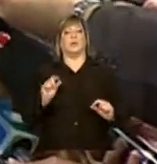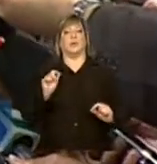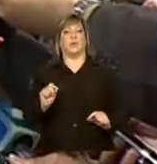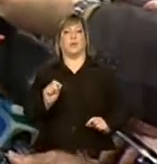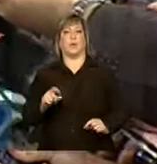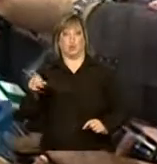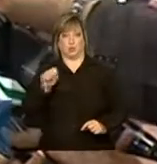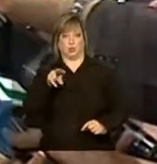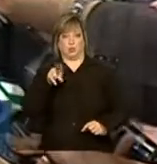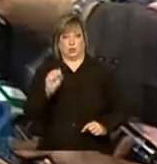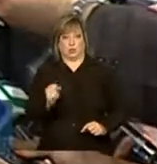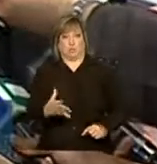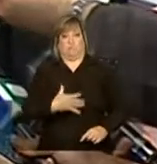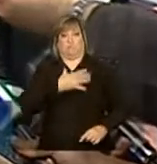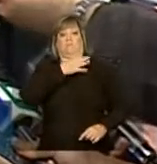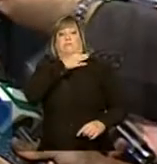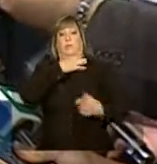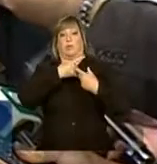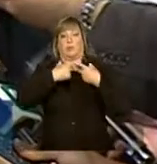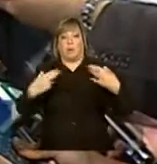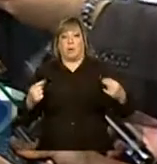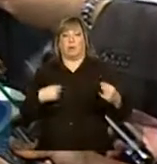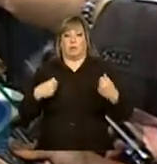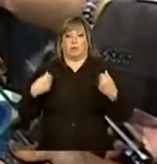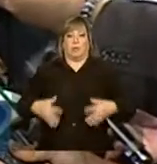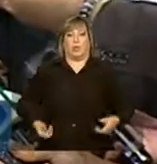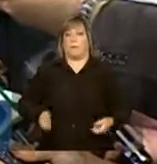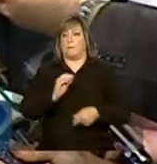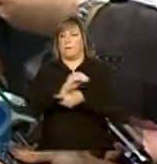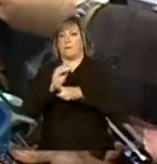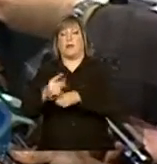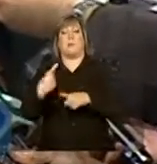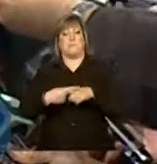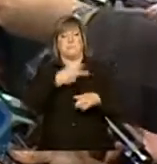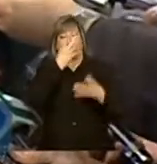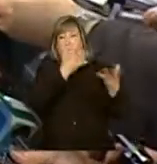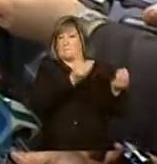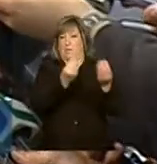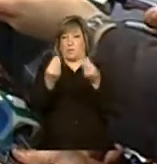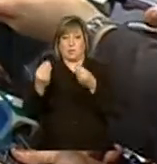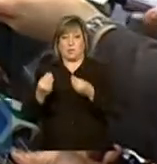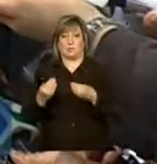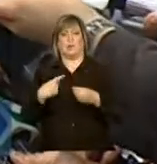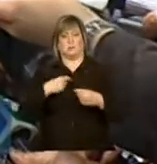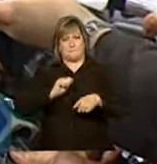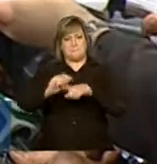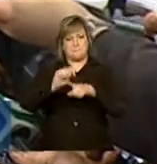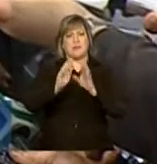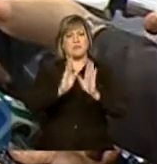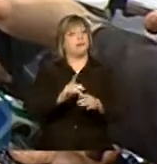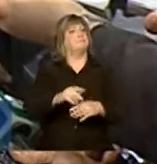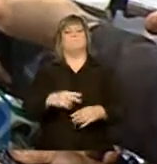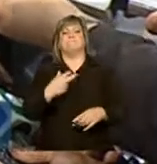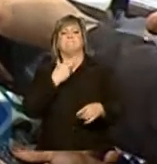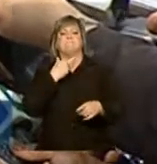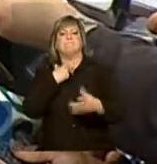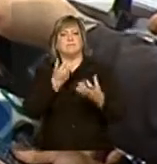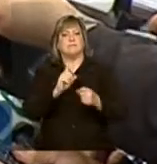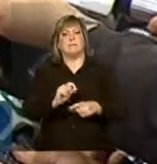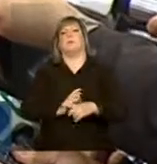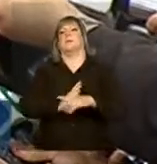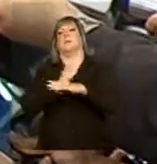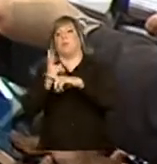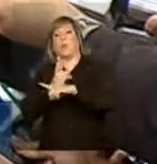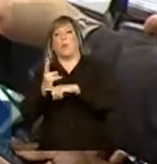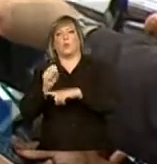para o SUS de vários usuários de planos de saúde que precisam procurar o Sistema Único de Saúde para receber o tratamento completo para o